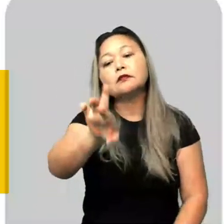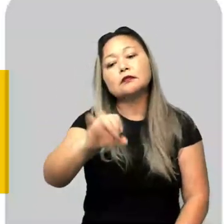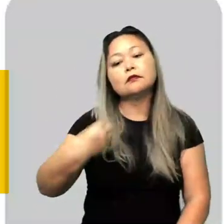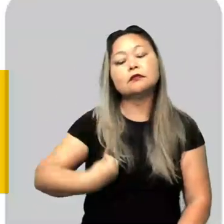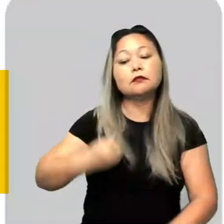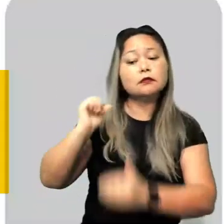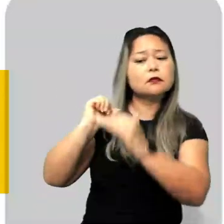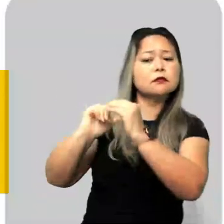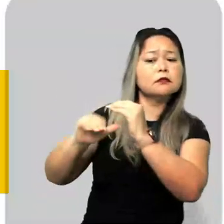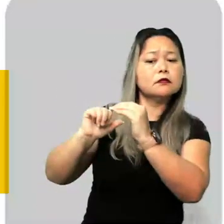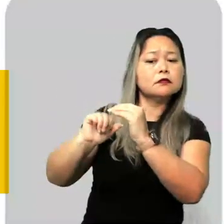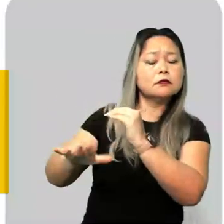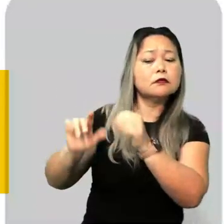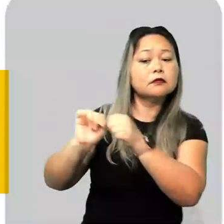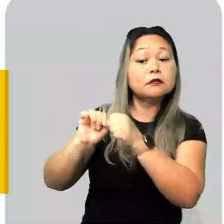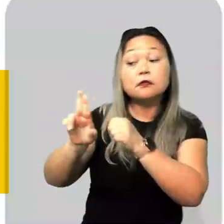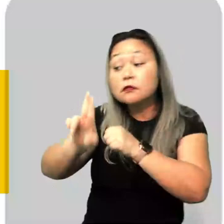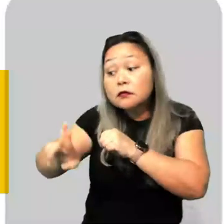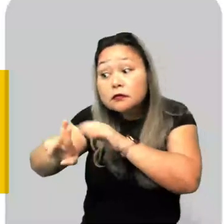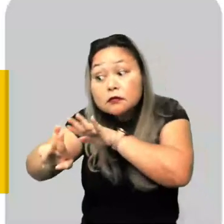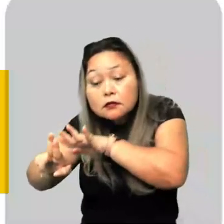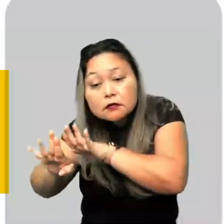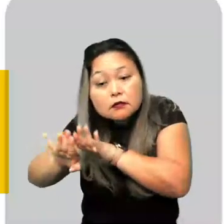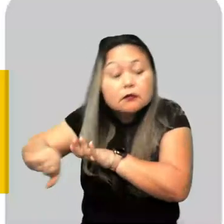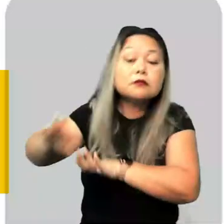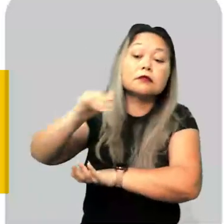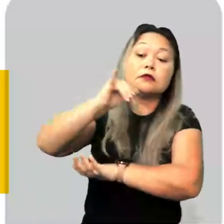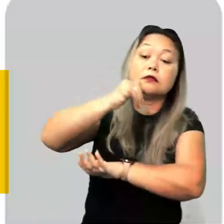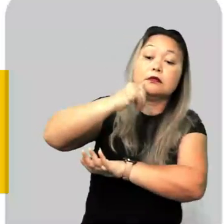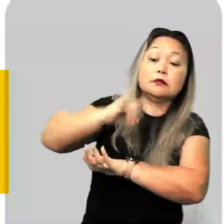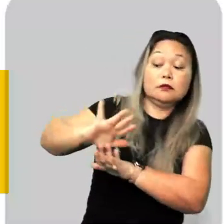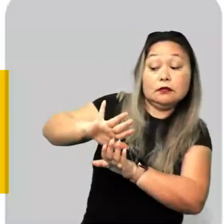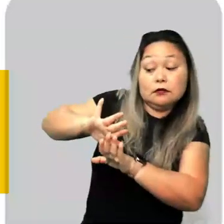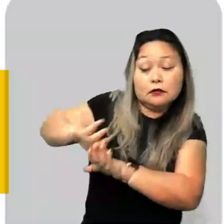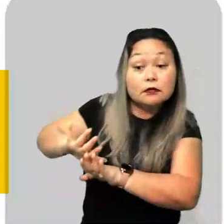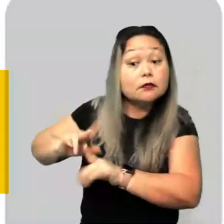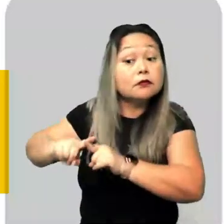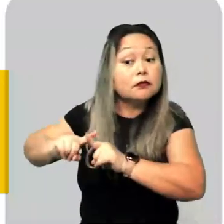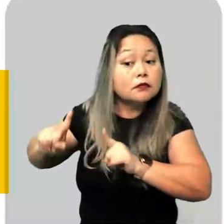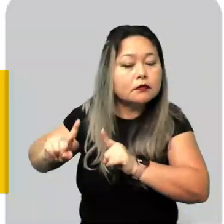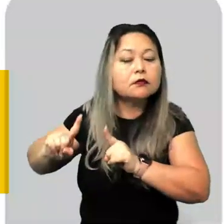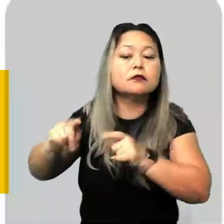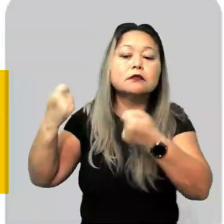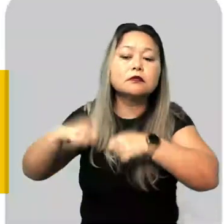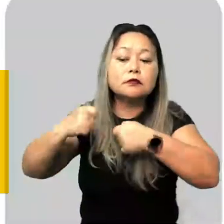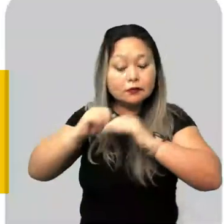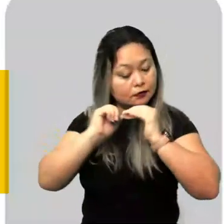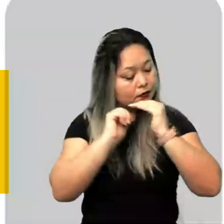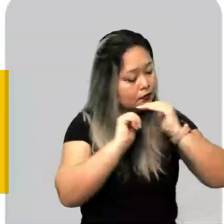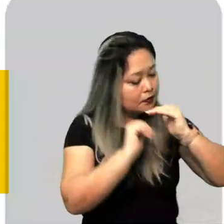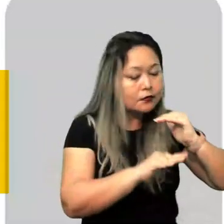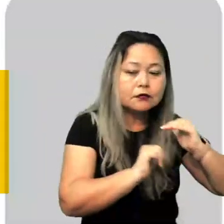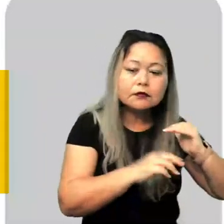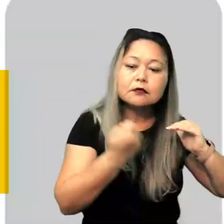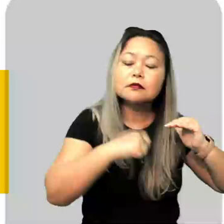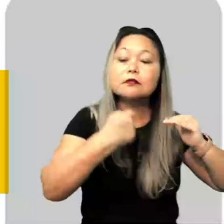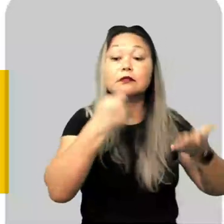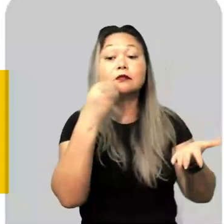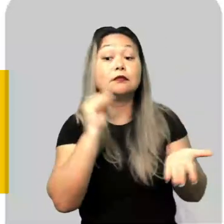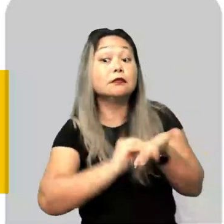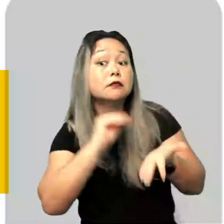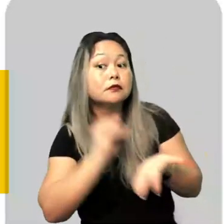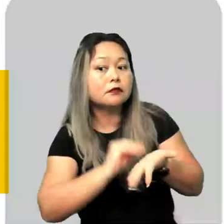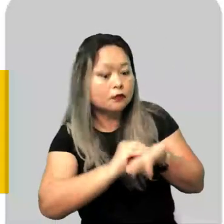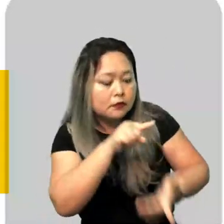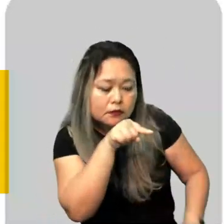estocar, armazenar. Eles vão utilizar parte da energia, certo? Mas também precisam estocar, porque quando eles